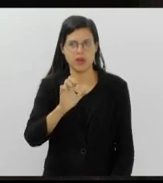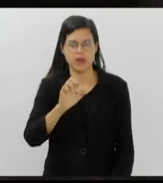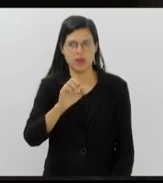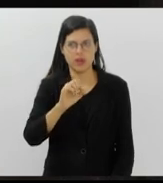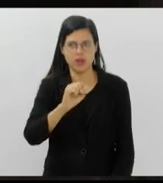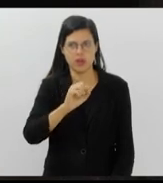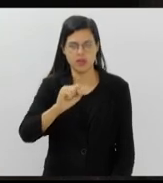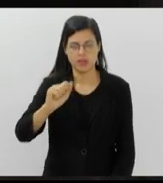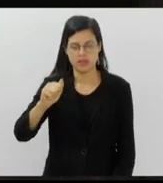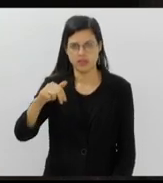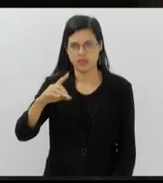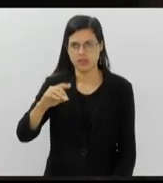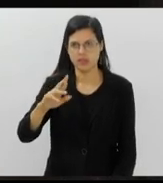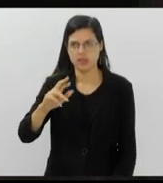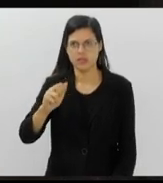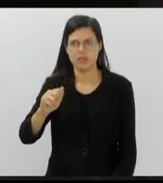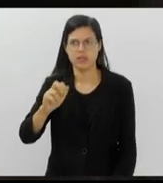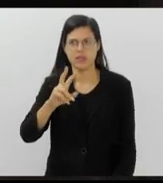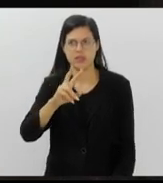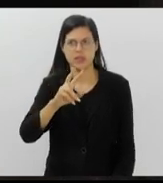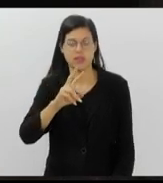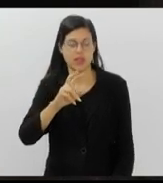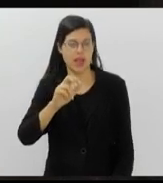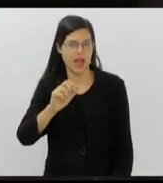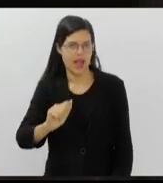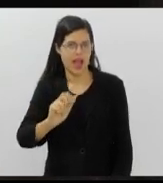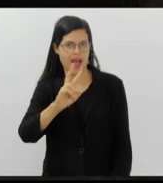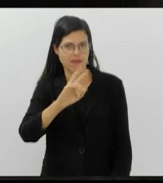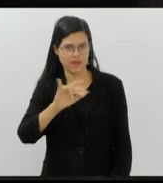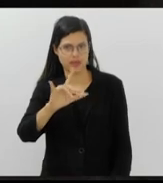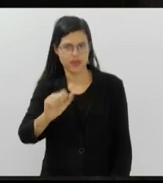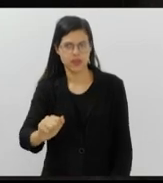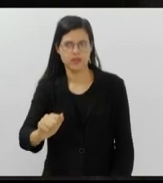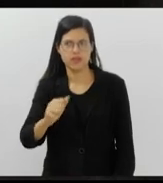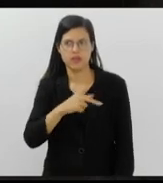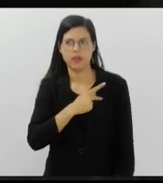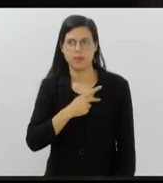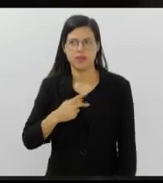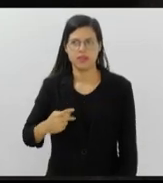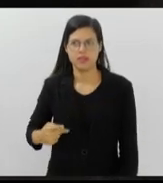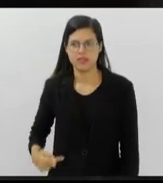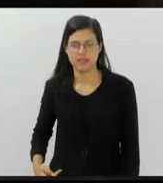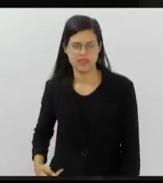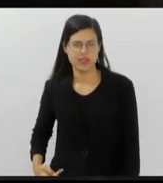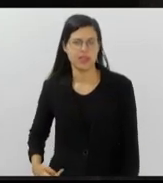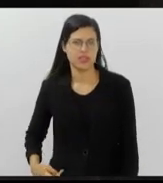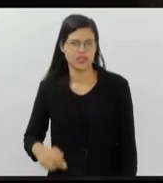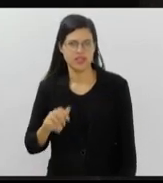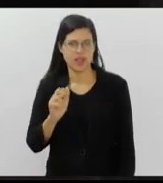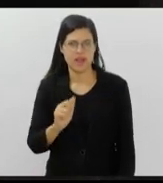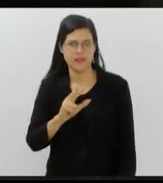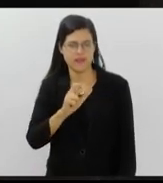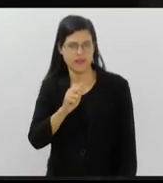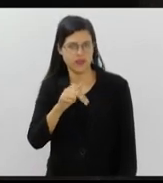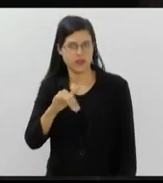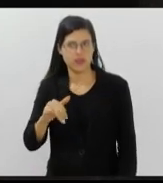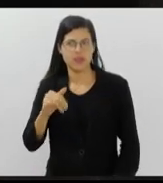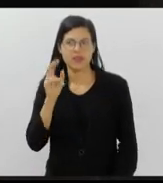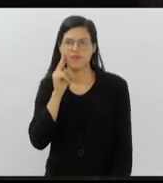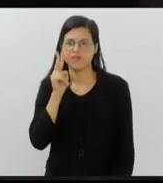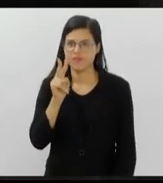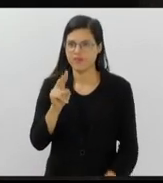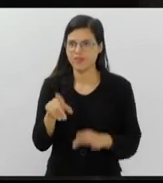a Alessandra Ávila, presidente da ABAME. E, então, vejo também a minha